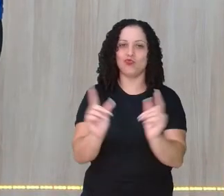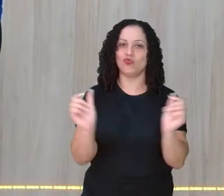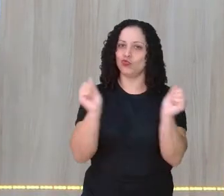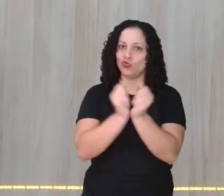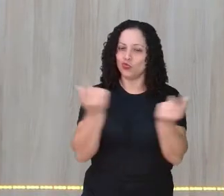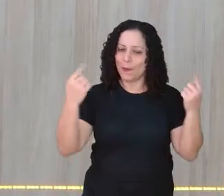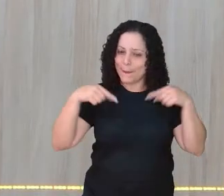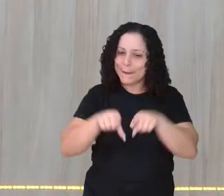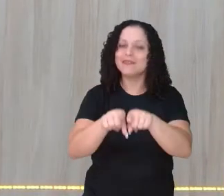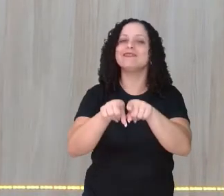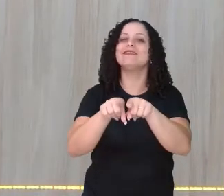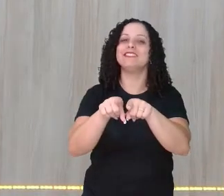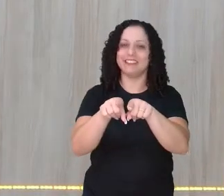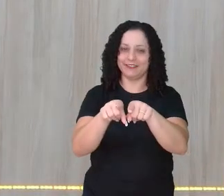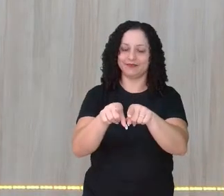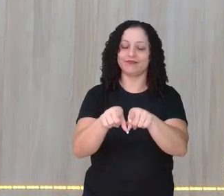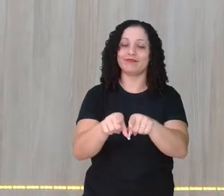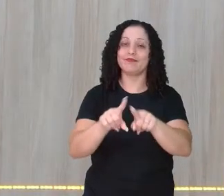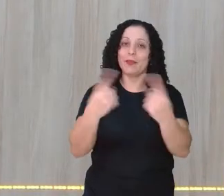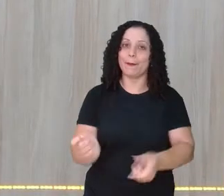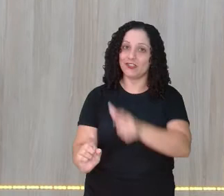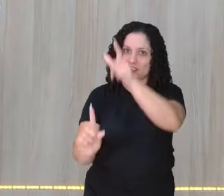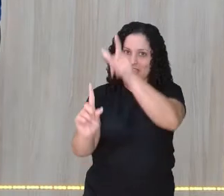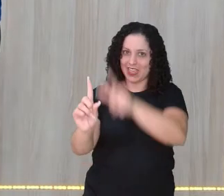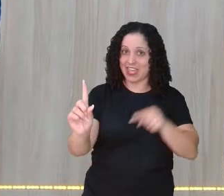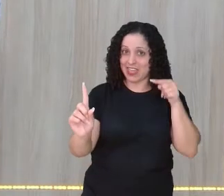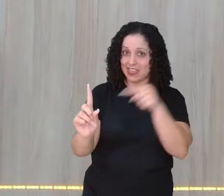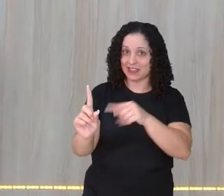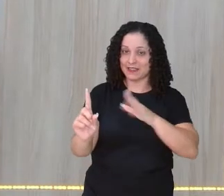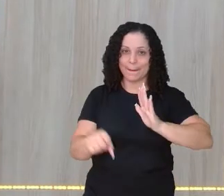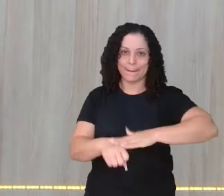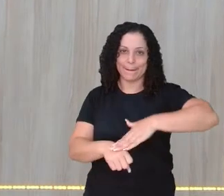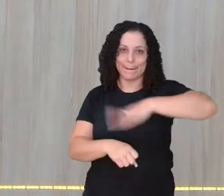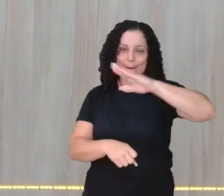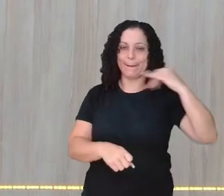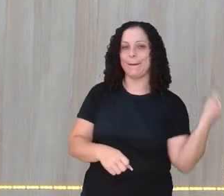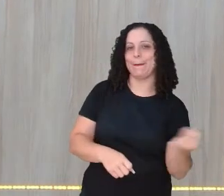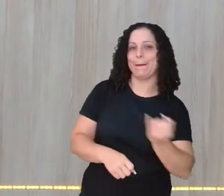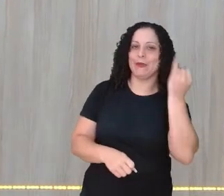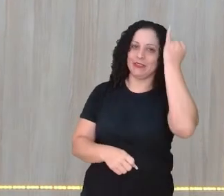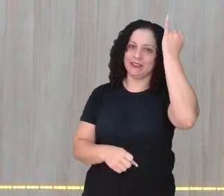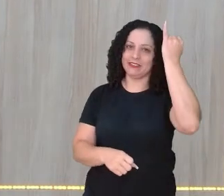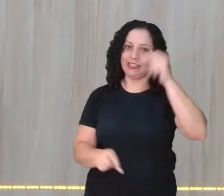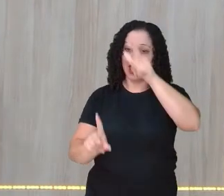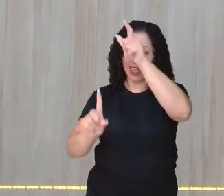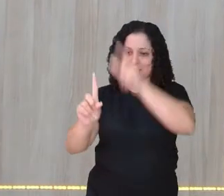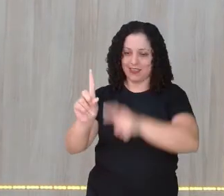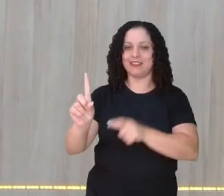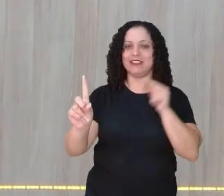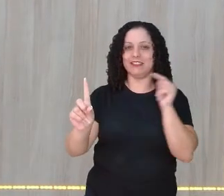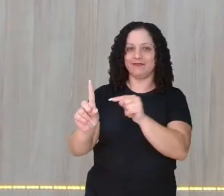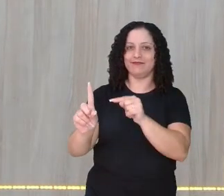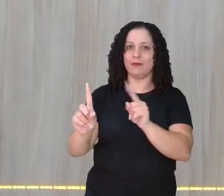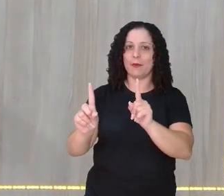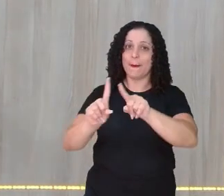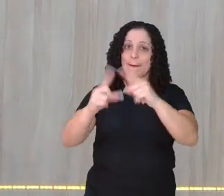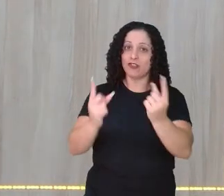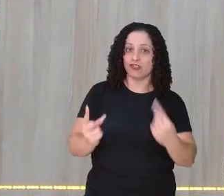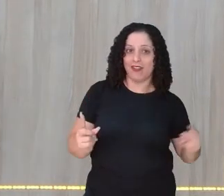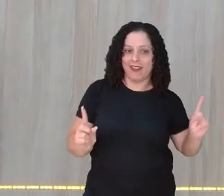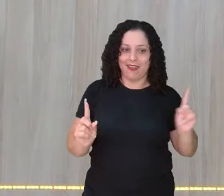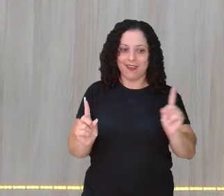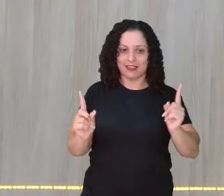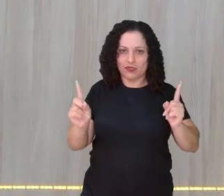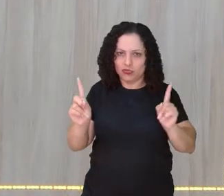parceiro, mas é claro que o protagonista é um só, mas aquele que está em relação